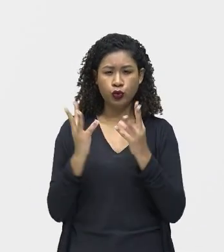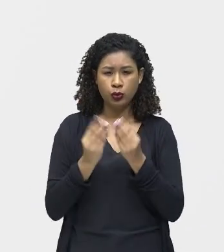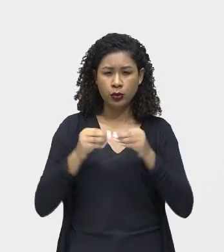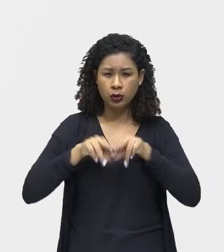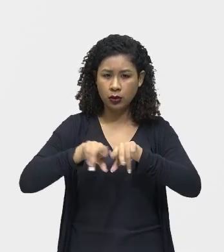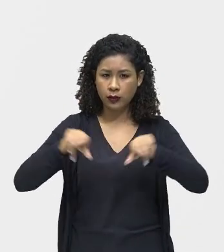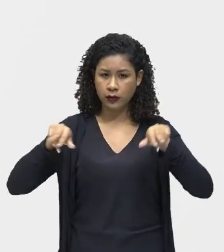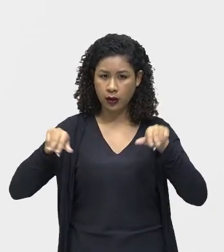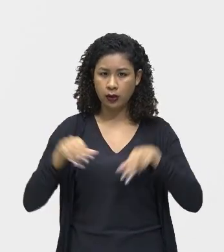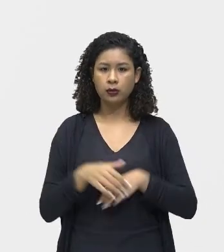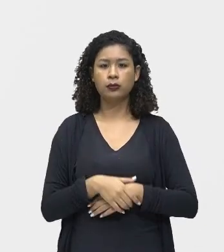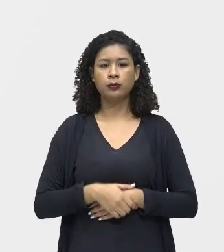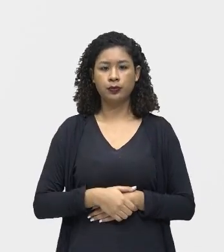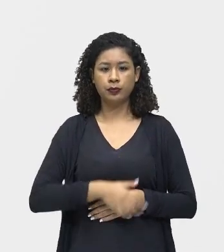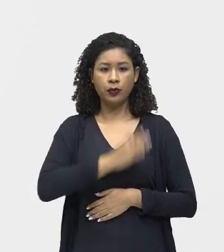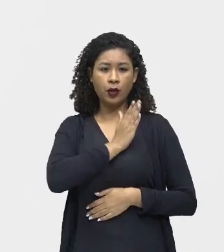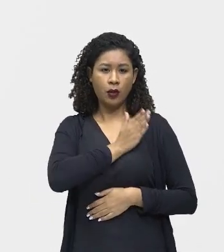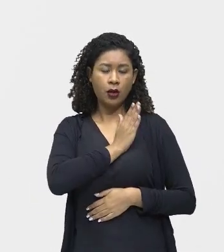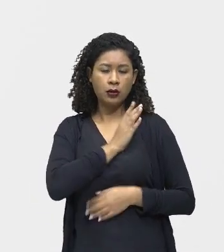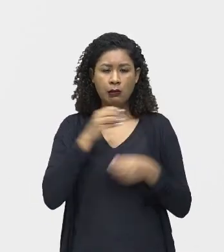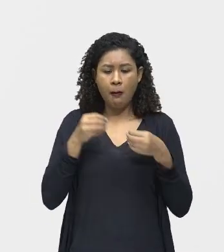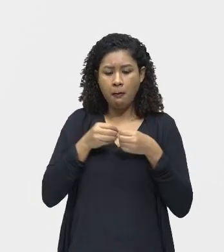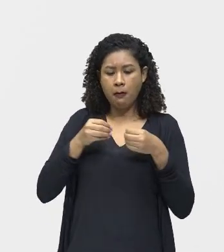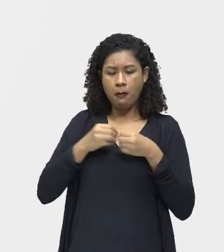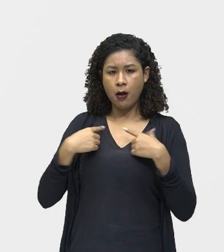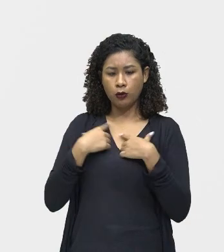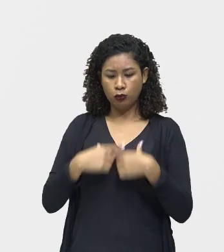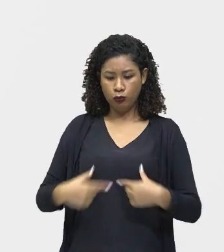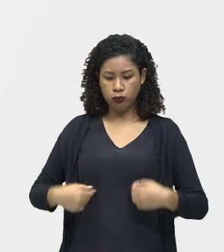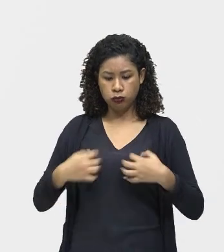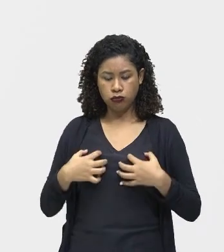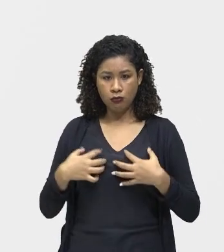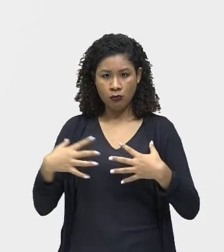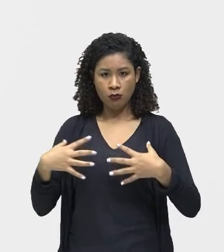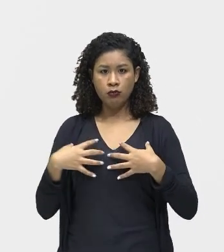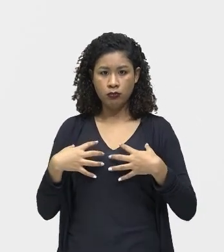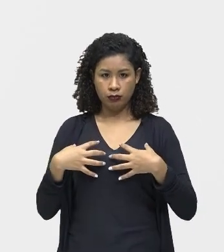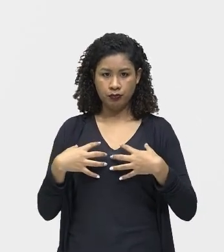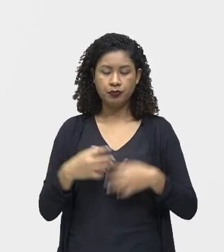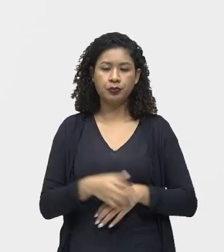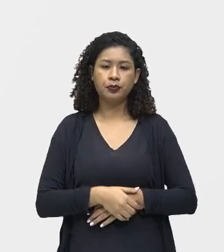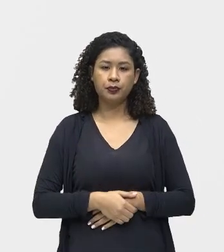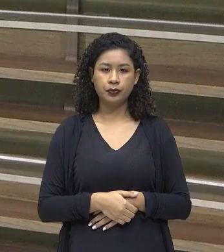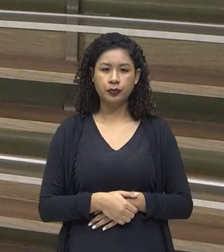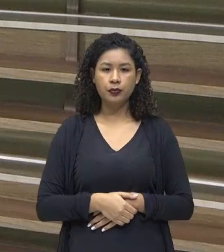os pulmões, em uma região chamada de mediastino médio, tá bom?